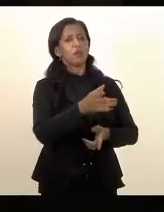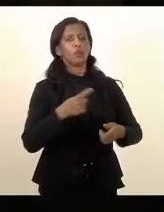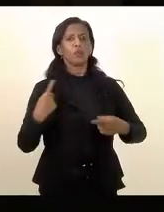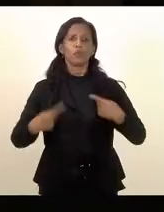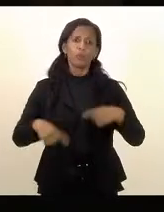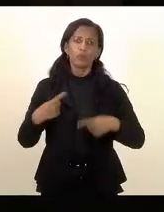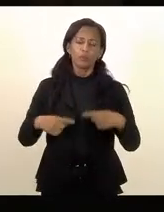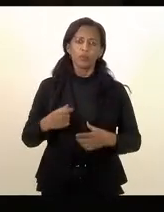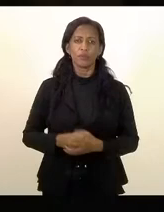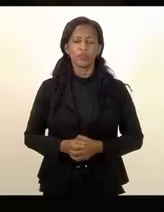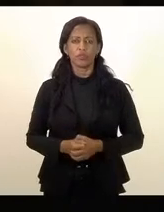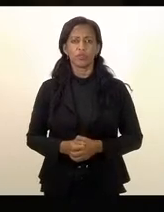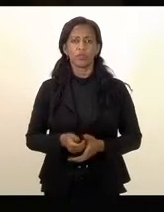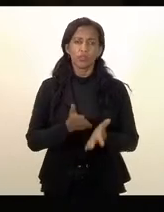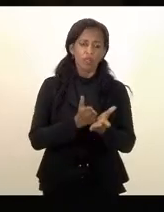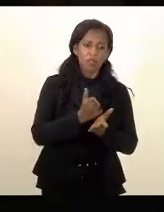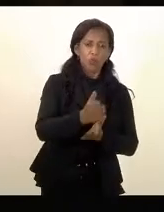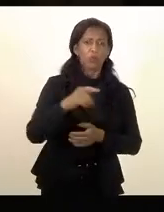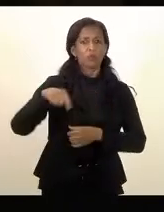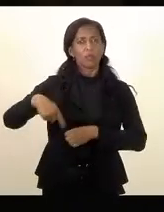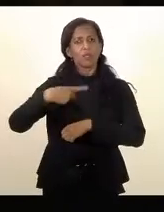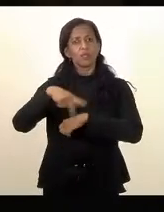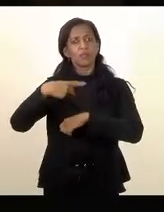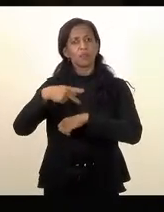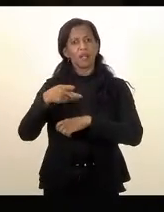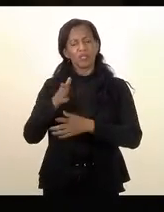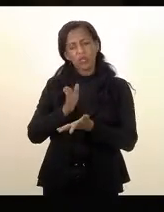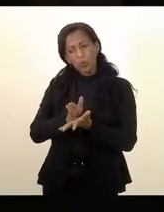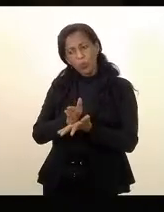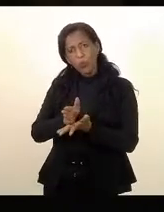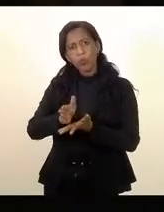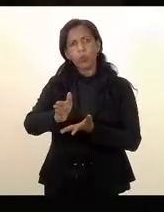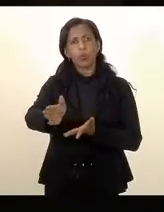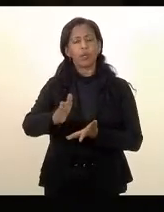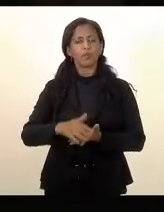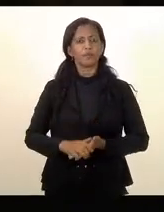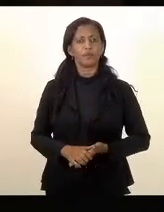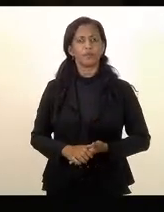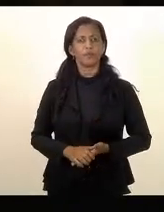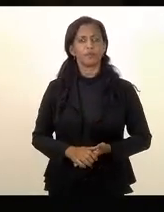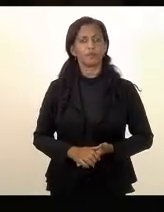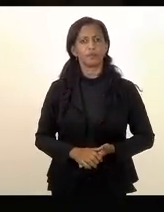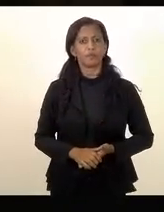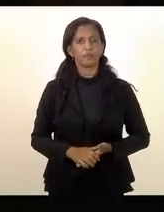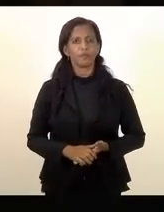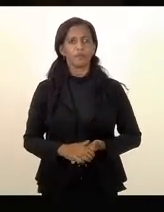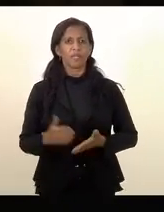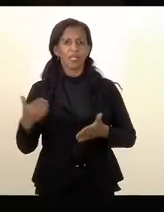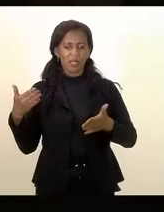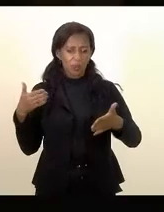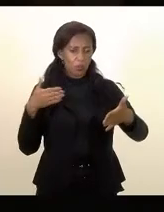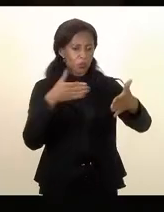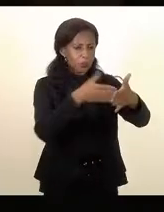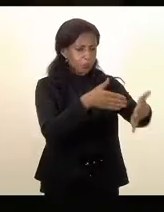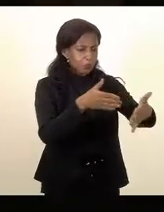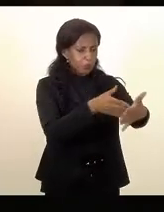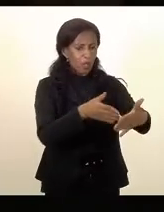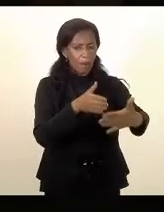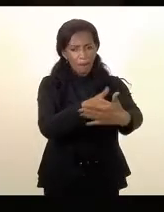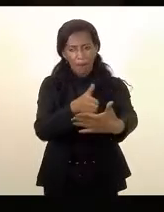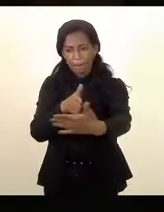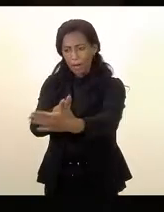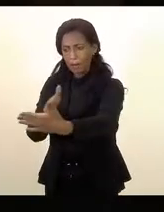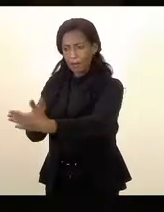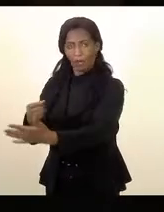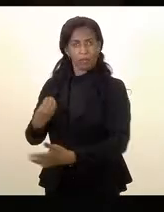que rumo este país está tomando e que interfere diretamente na vida de todos e